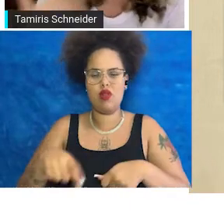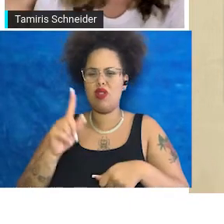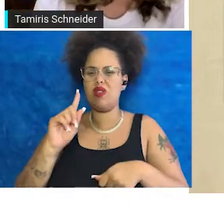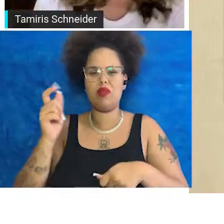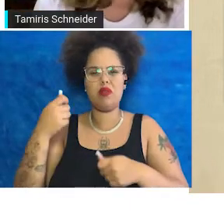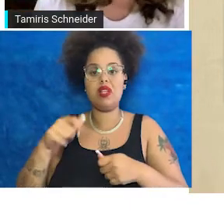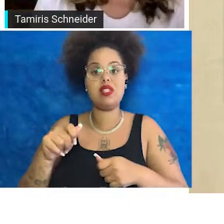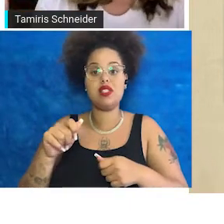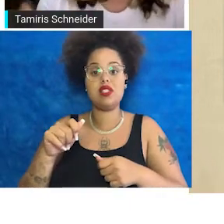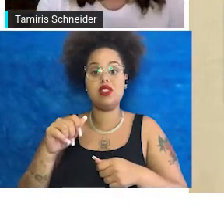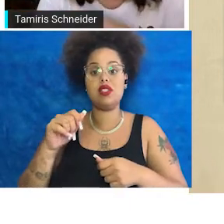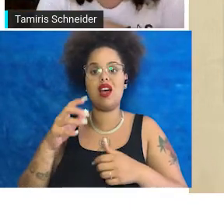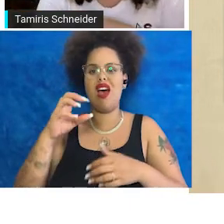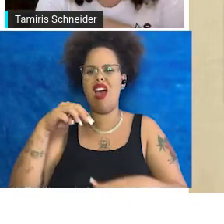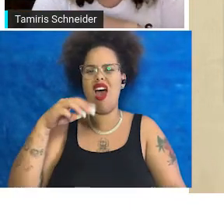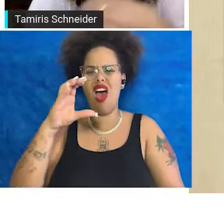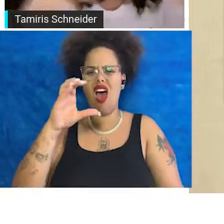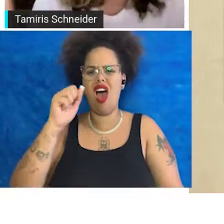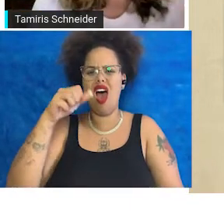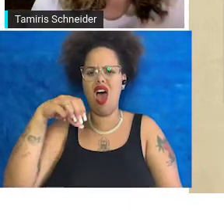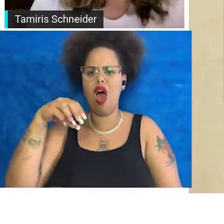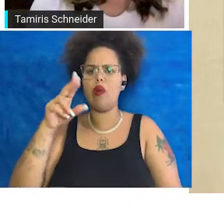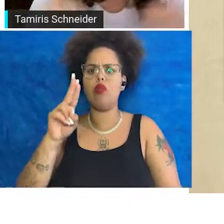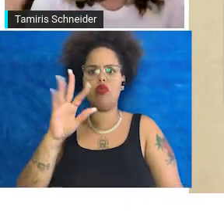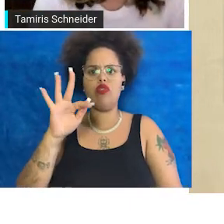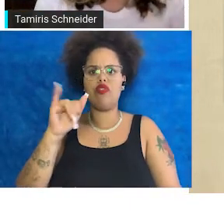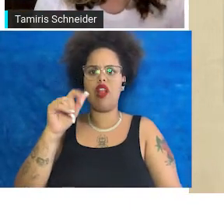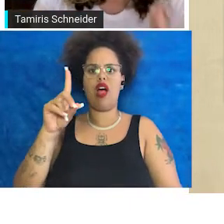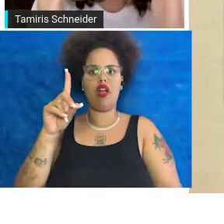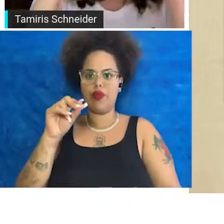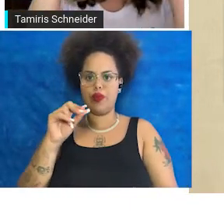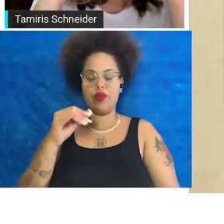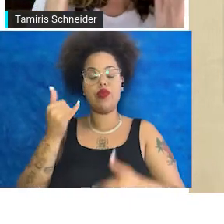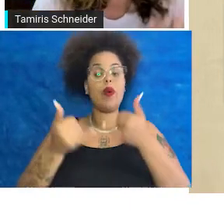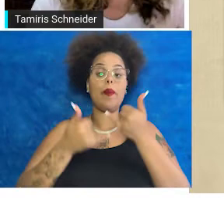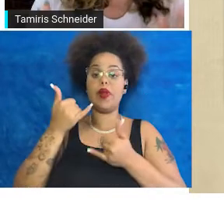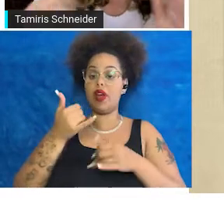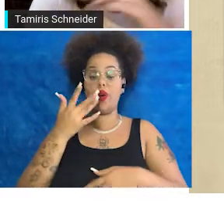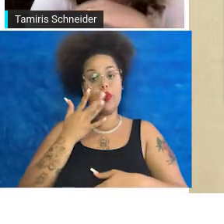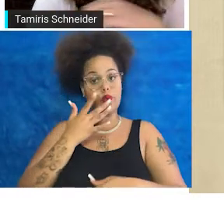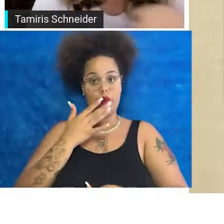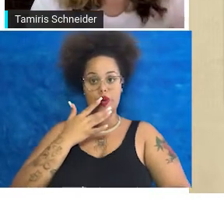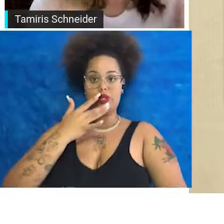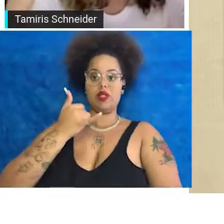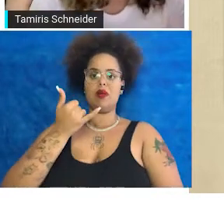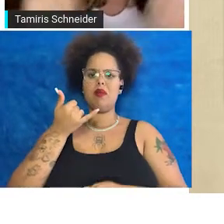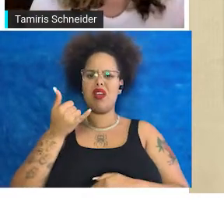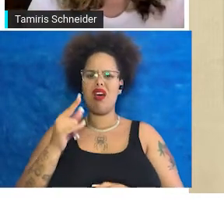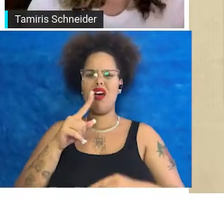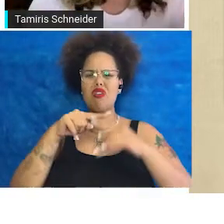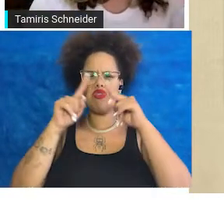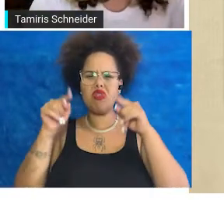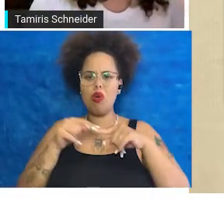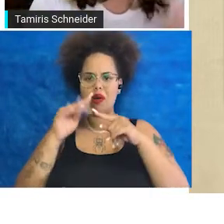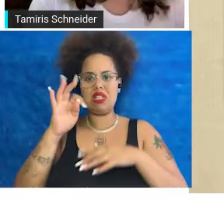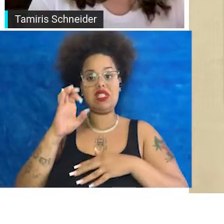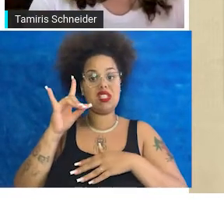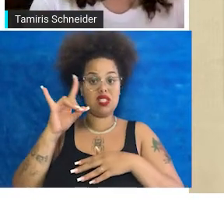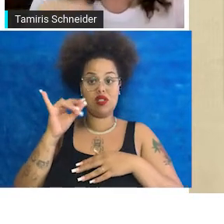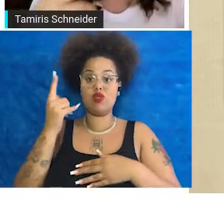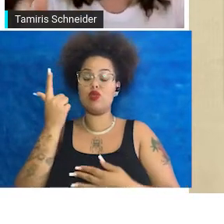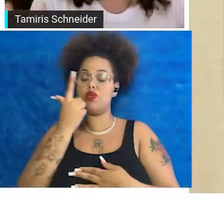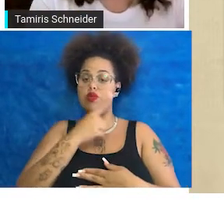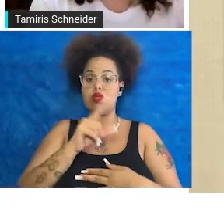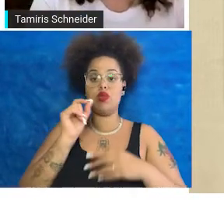colocar camuflado, não precisa ser também tão explícito. Vamos brincar com cores, vamos brincar com formatos, com tecidos, né? Para